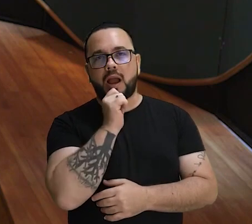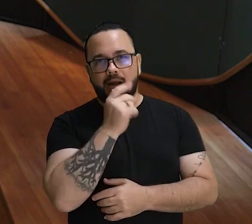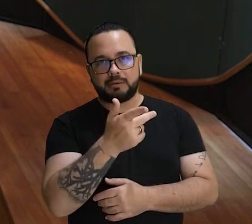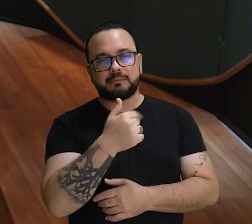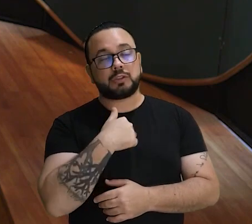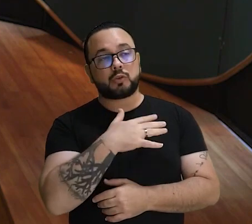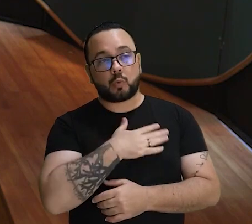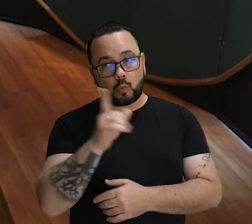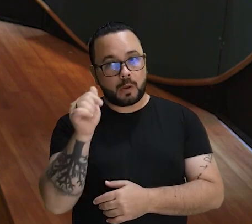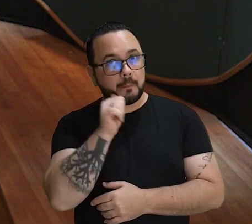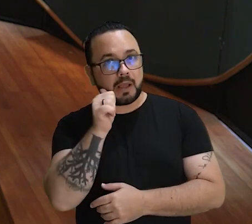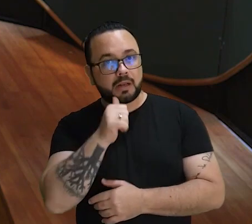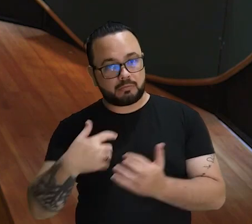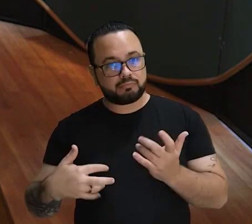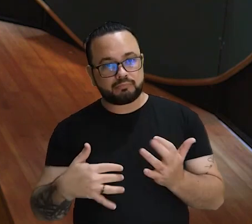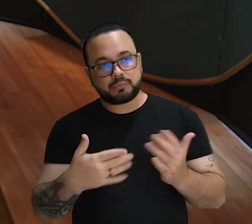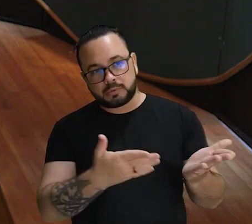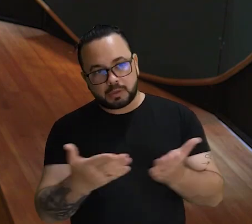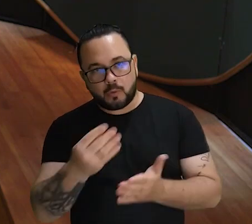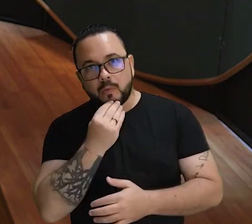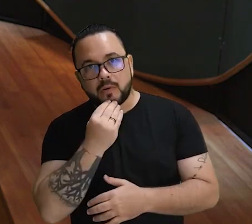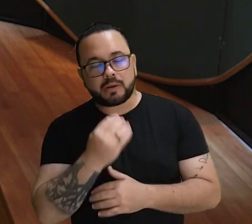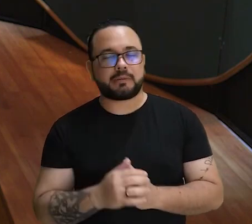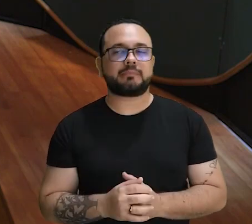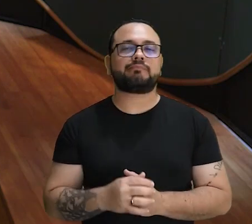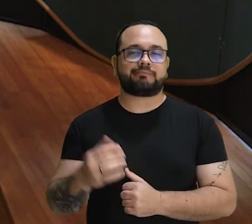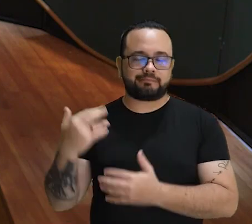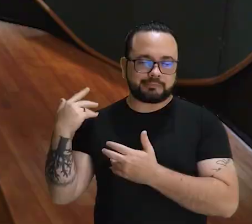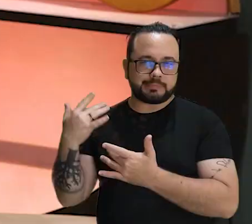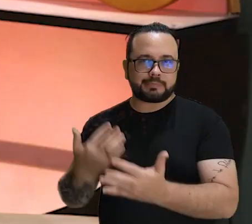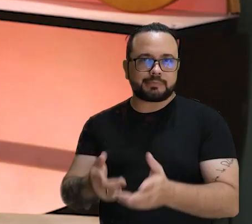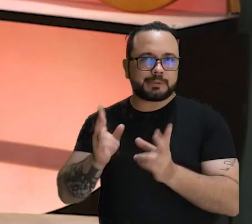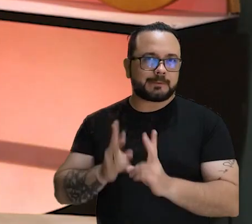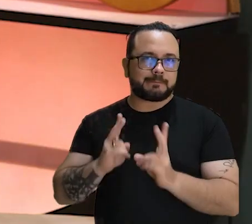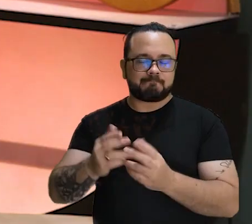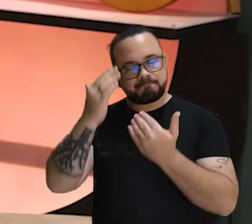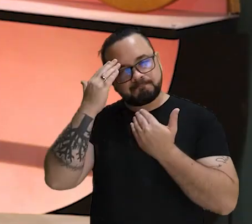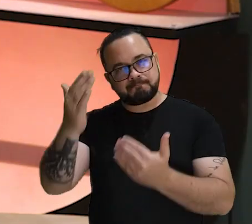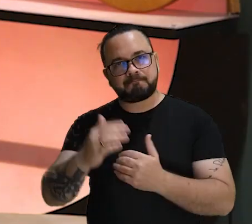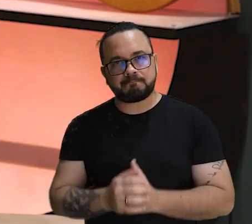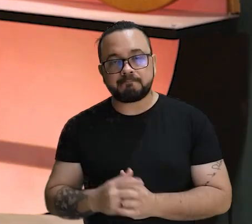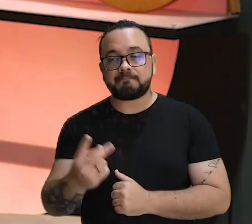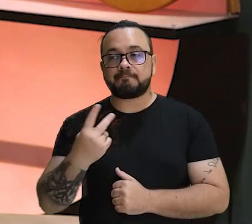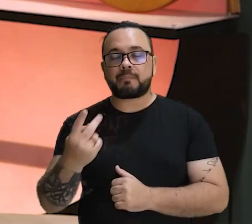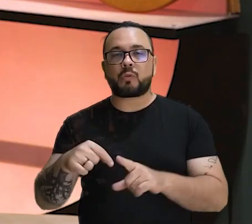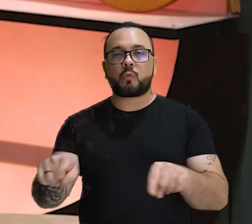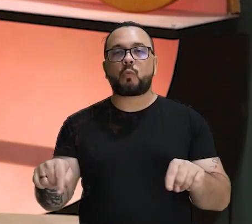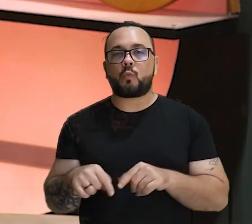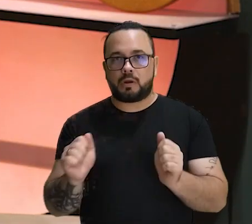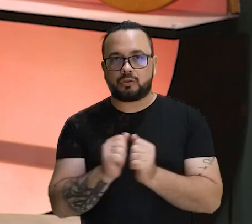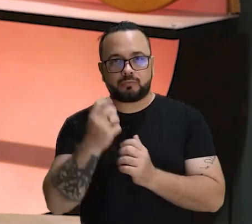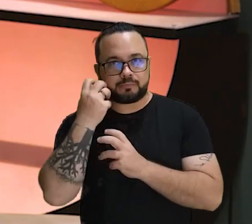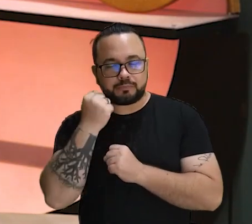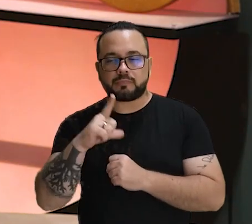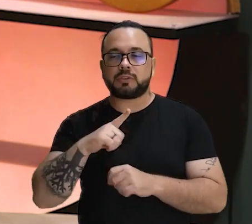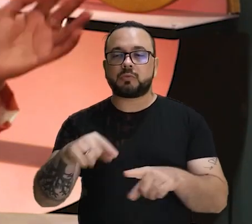Eu falei, nossa, eu gosto muito dessa menina tocando, Chico. Sim. E tal. Não, e aí de lá pra cá, sempre te agradecendo toda vez. A gente chegava em quarto, dividia quarto.